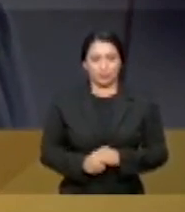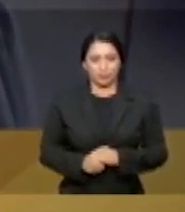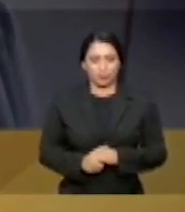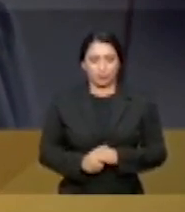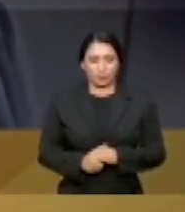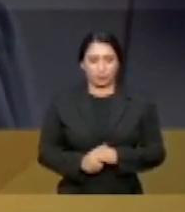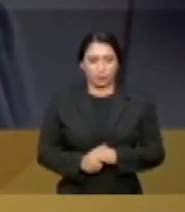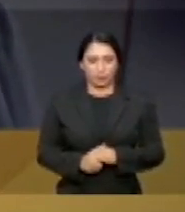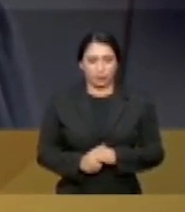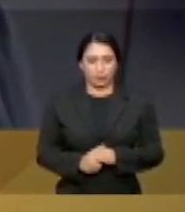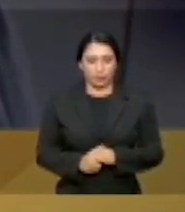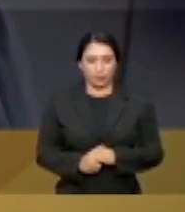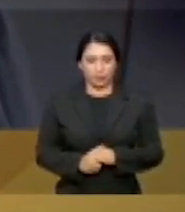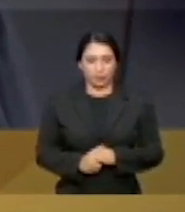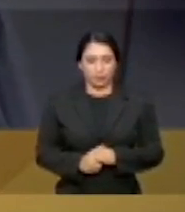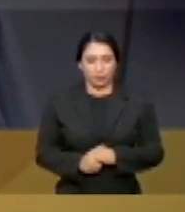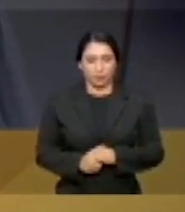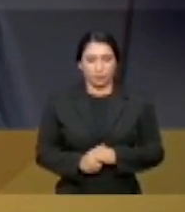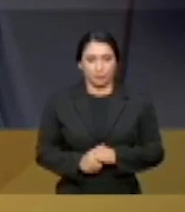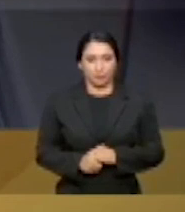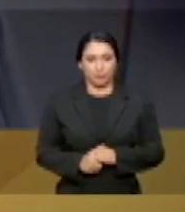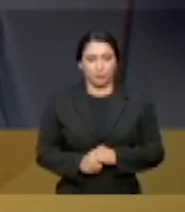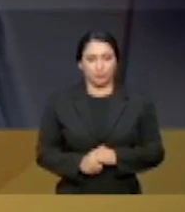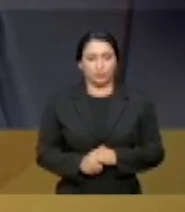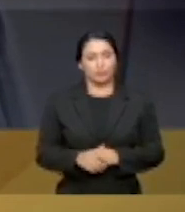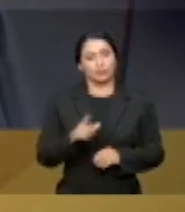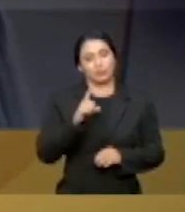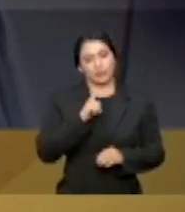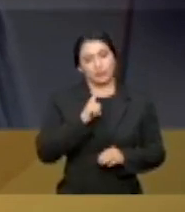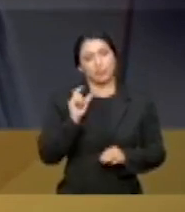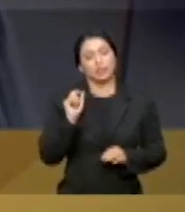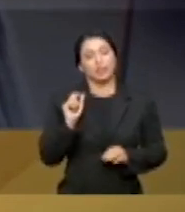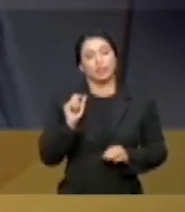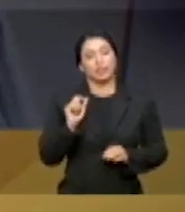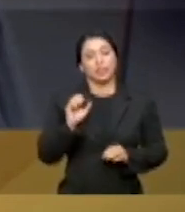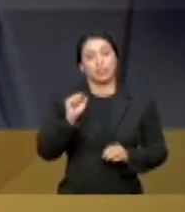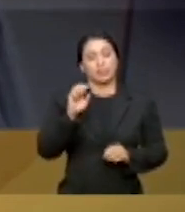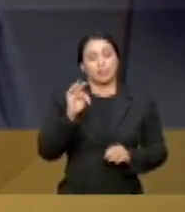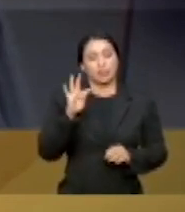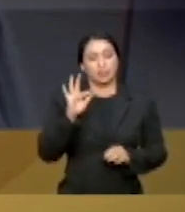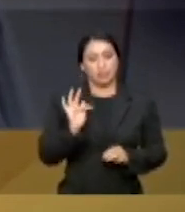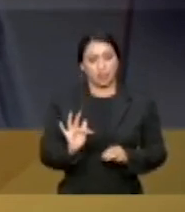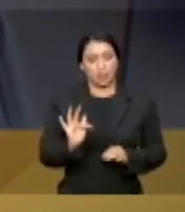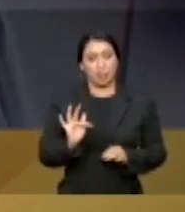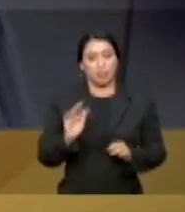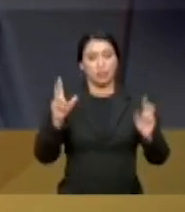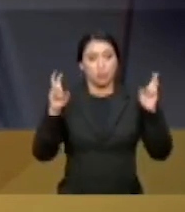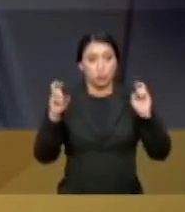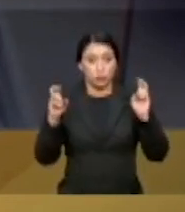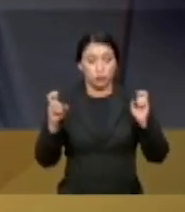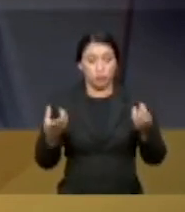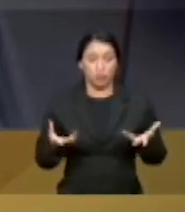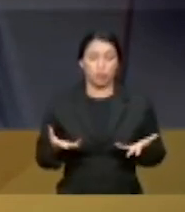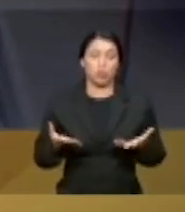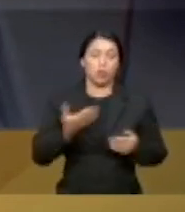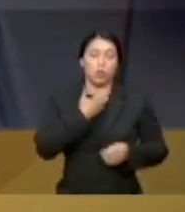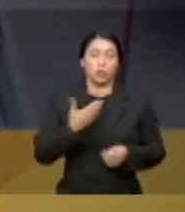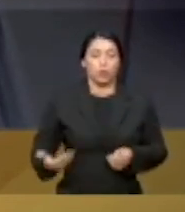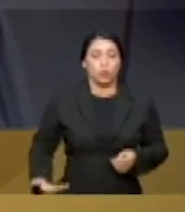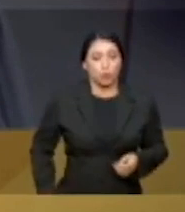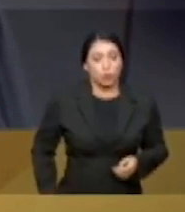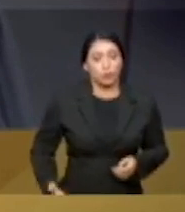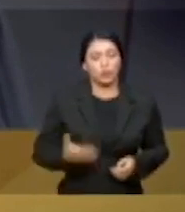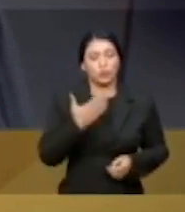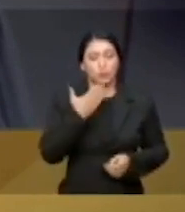e louvando muito a condução do Supremo Tribunal Federal no assunto, a União roga ao